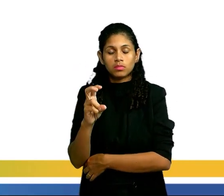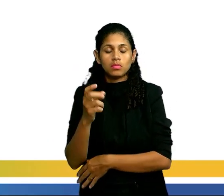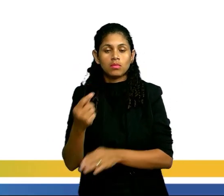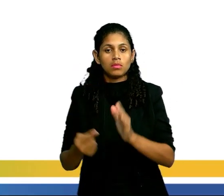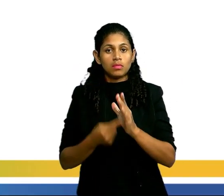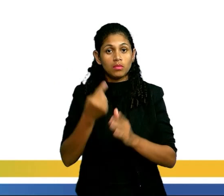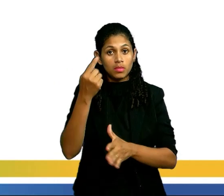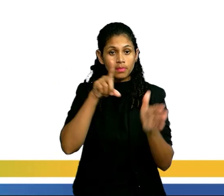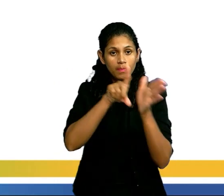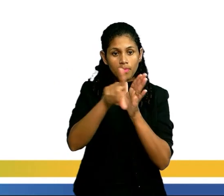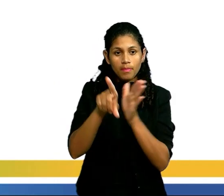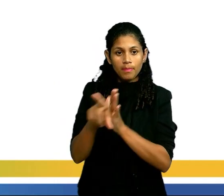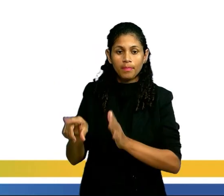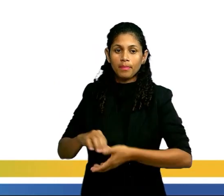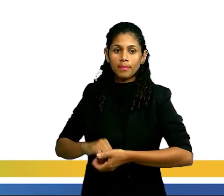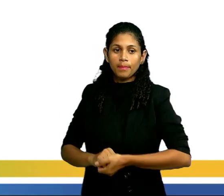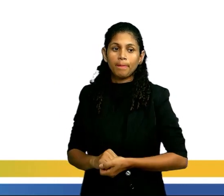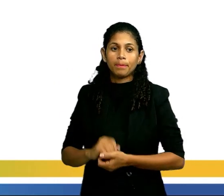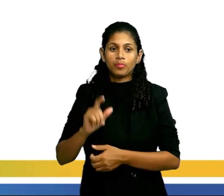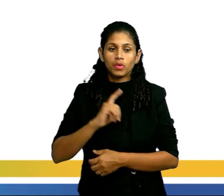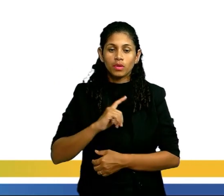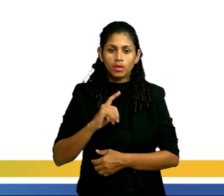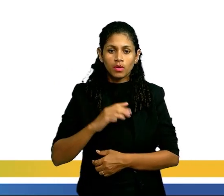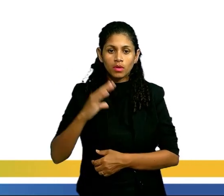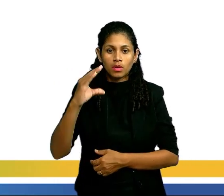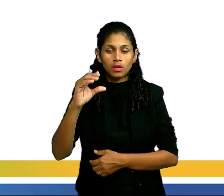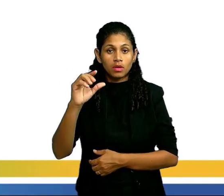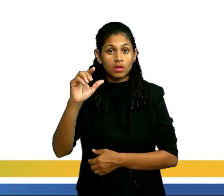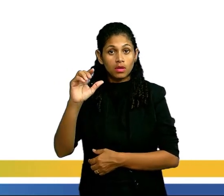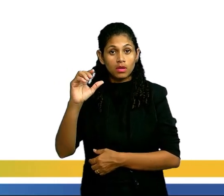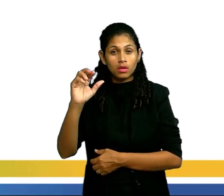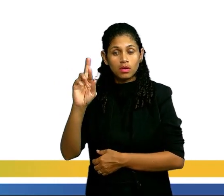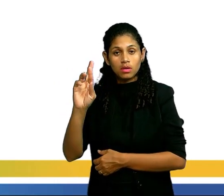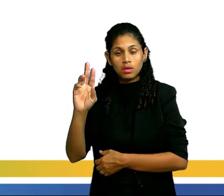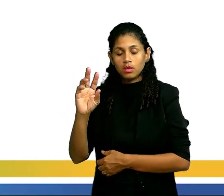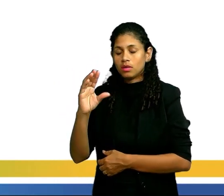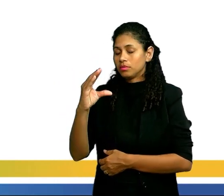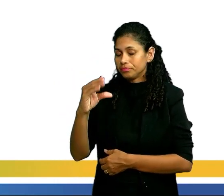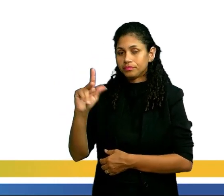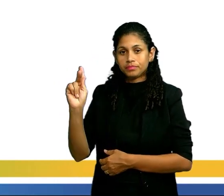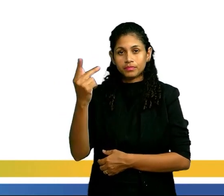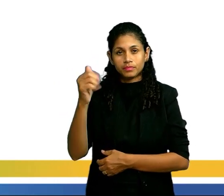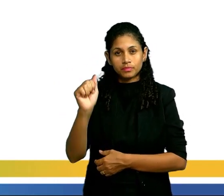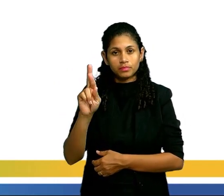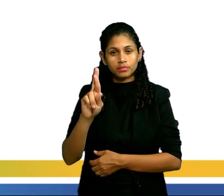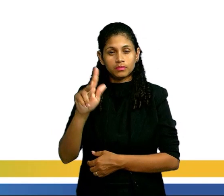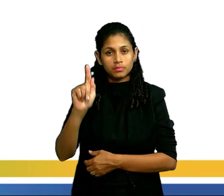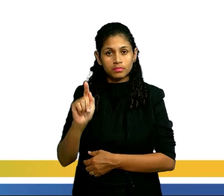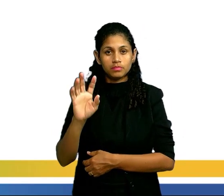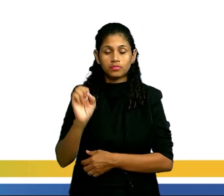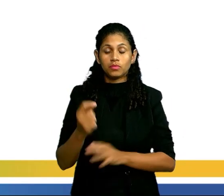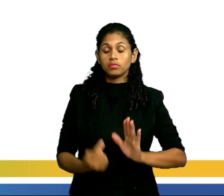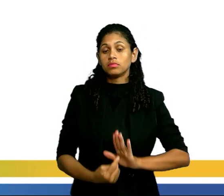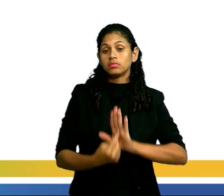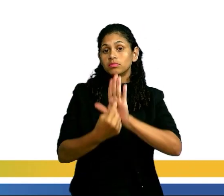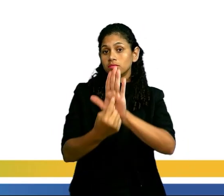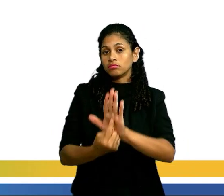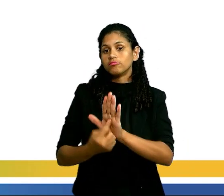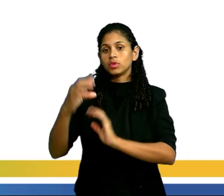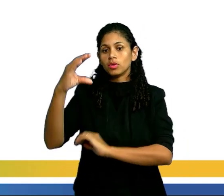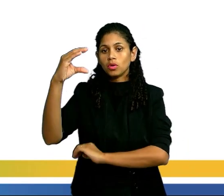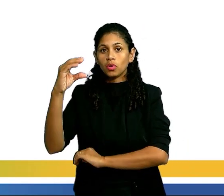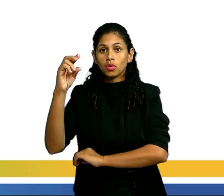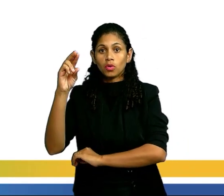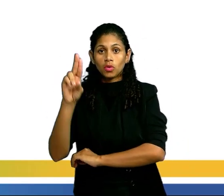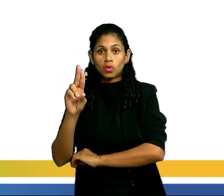questão. Temos aí uma charge, né? E como você está vendo, ela representa, né, Cuba,